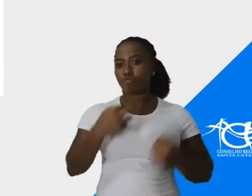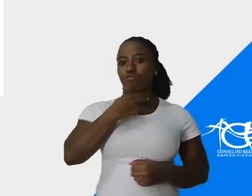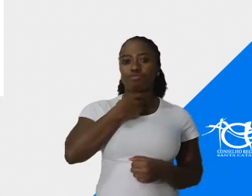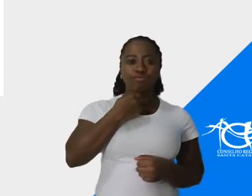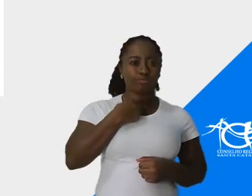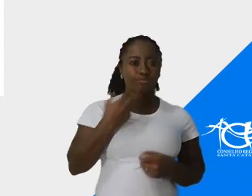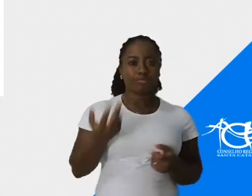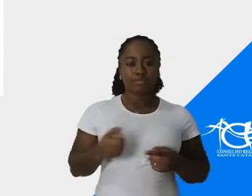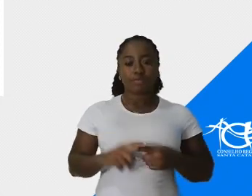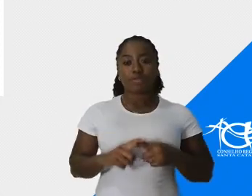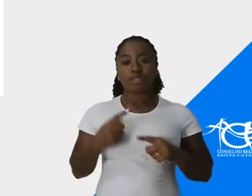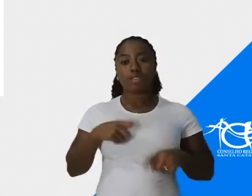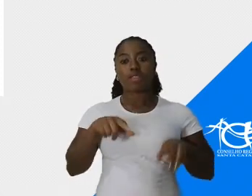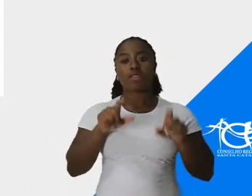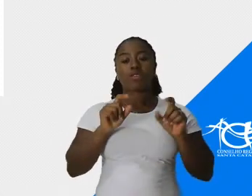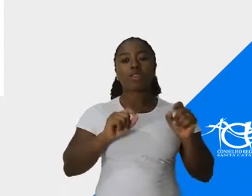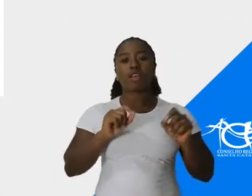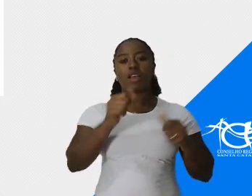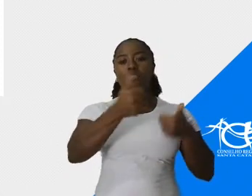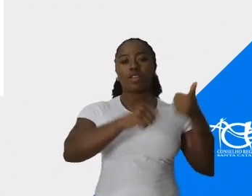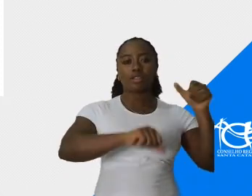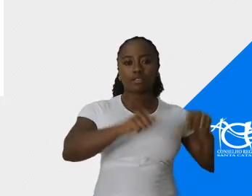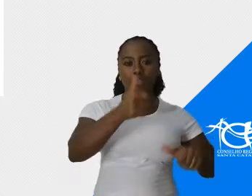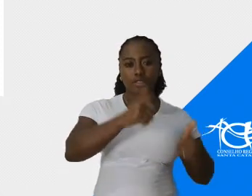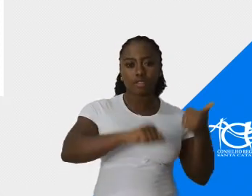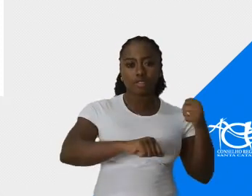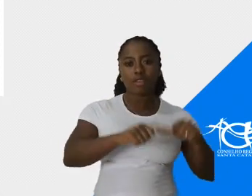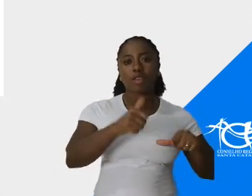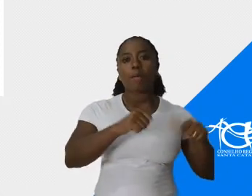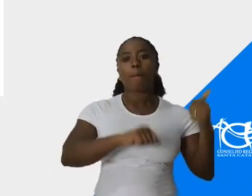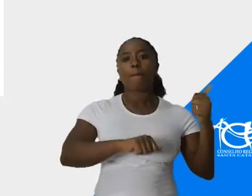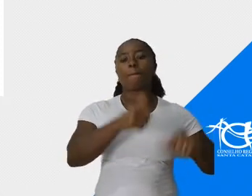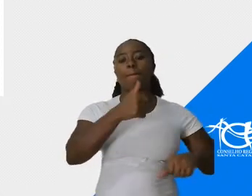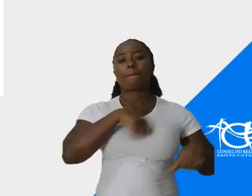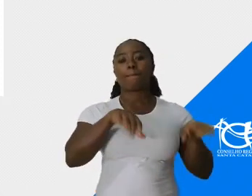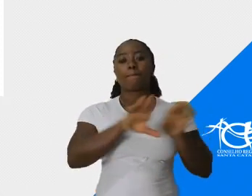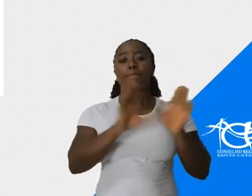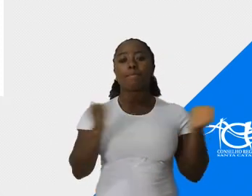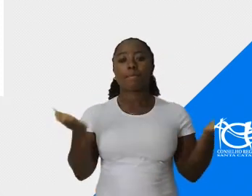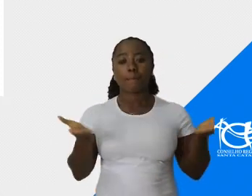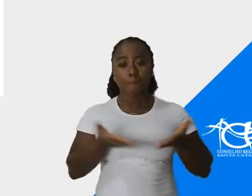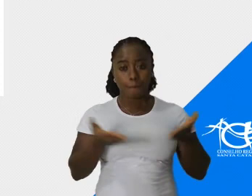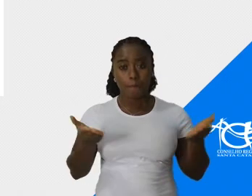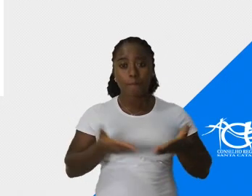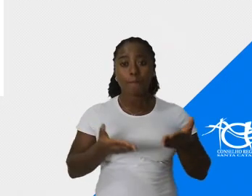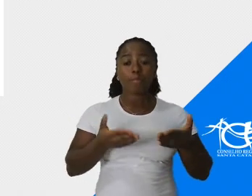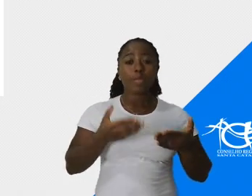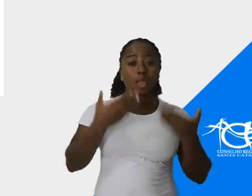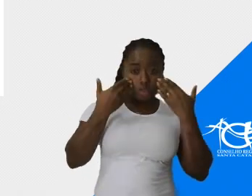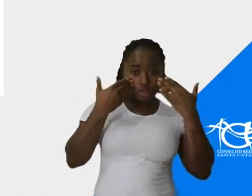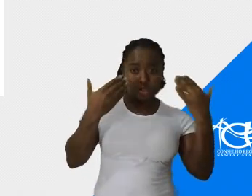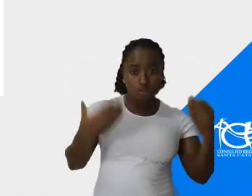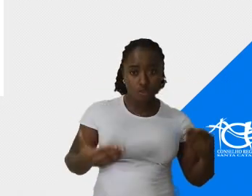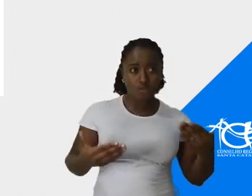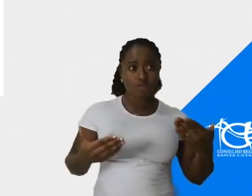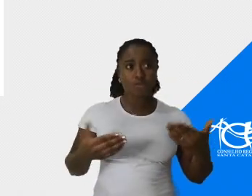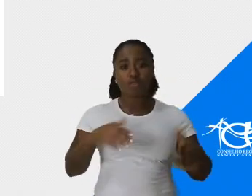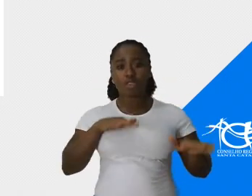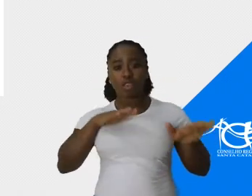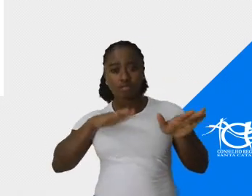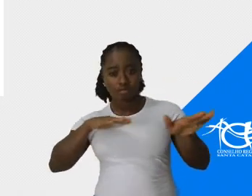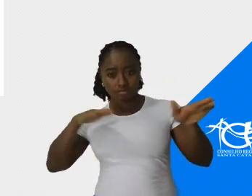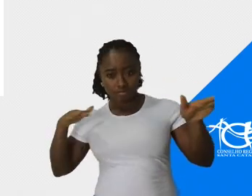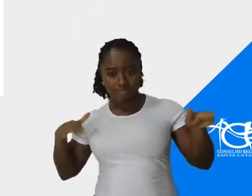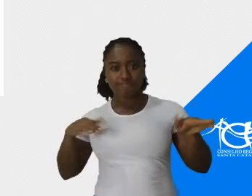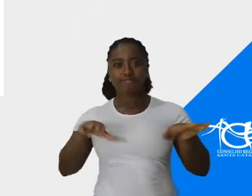seguinte, mas são essas chamadas aptidões mínimas para dirigir, esse é o critério hoje para avaliação psicológica no trânsito. E o terceiro elemento, o terceiro foco da avaliação,